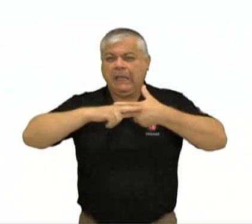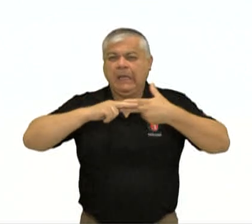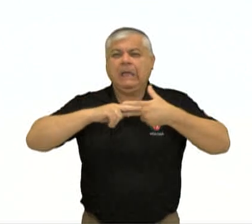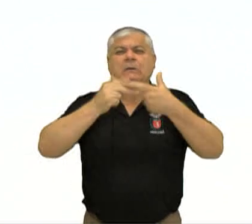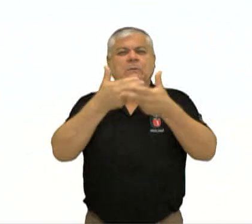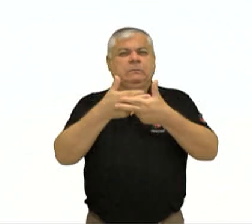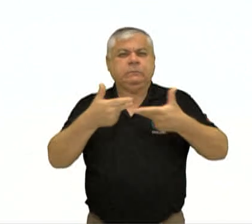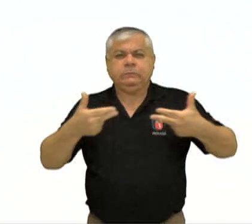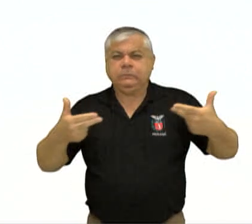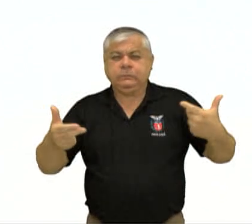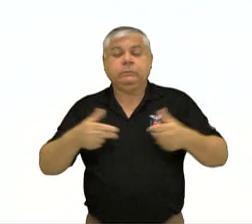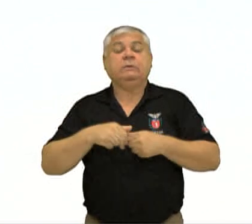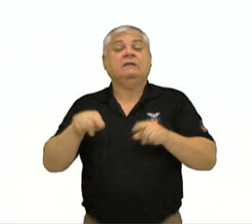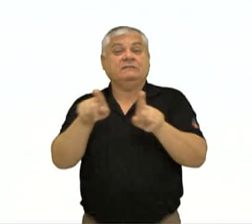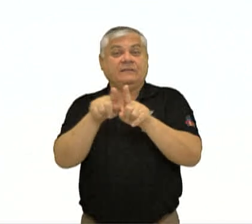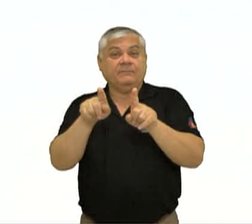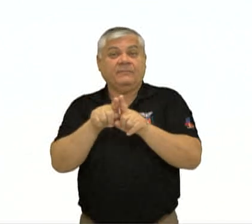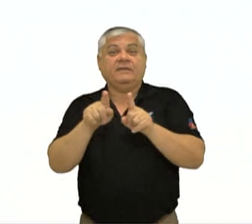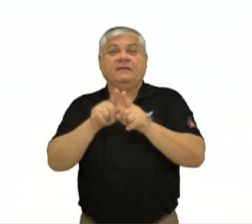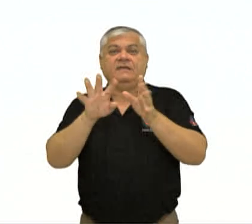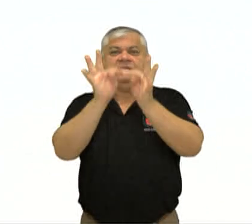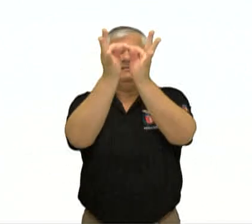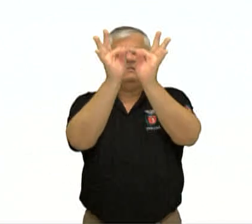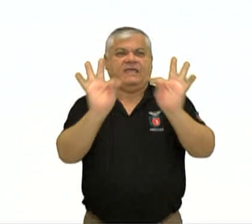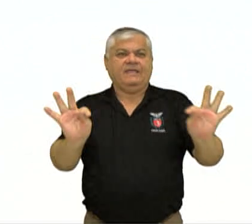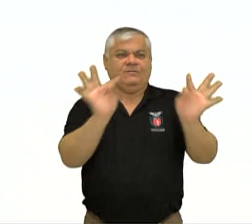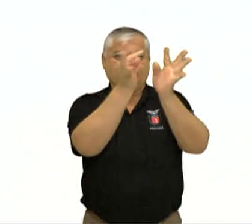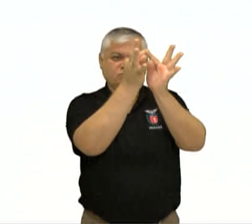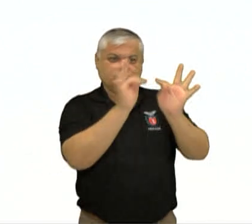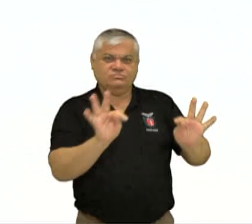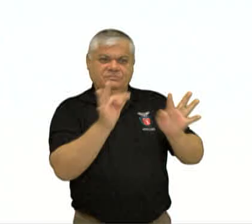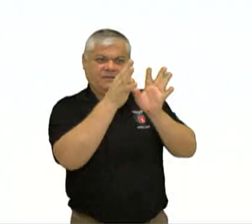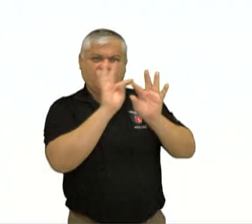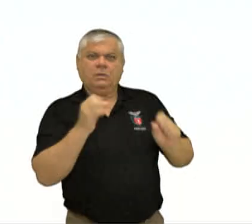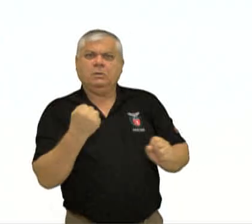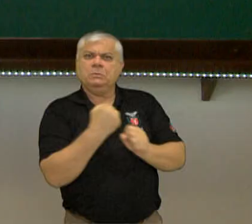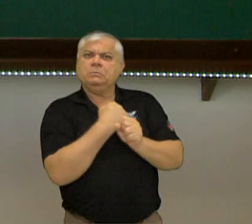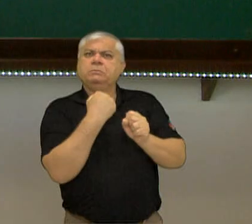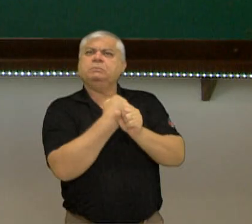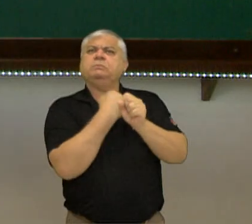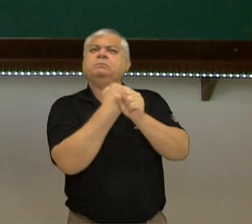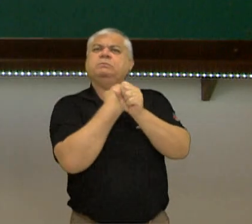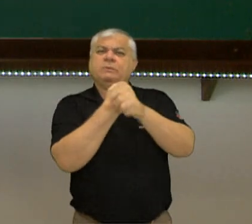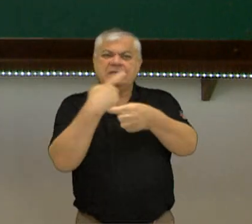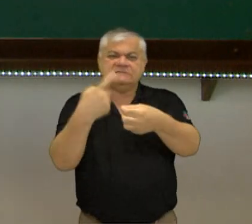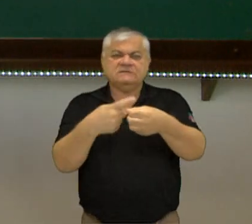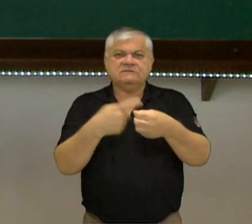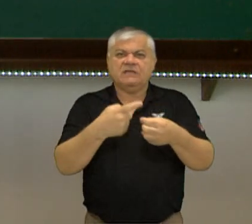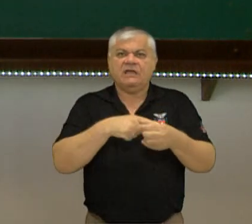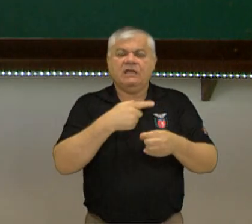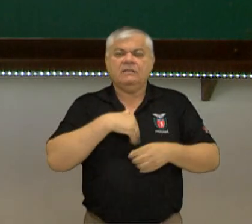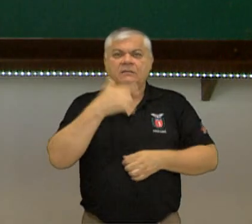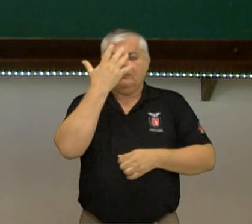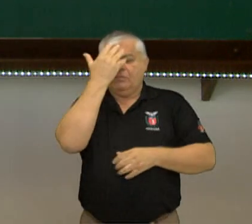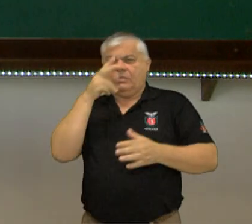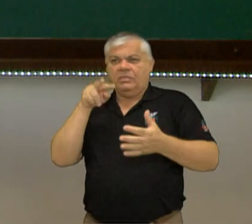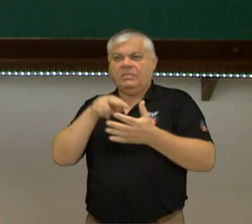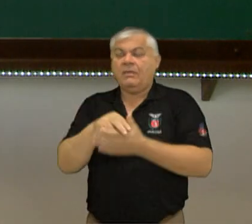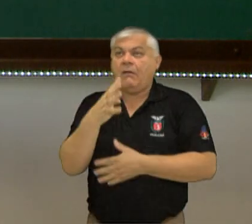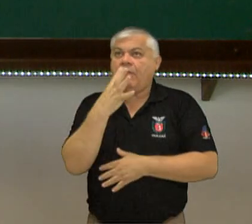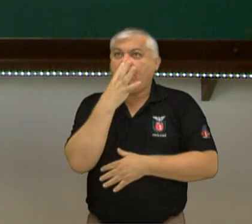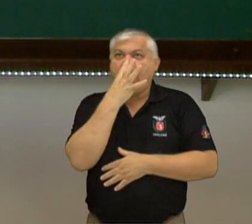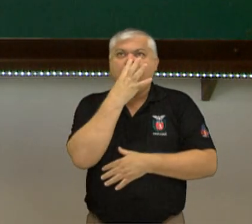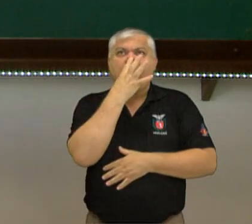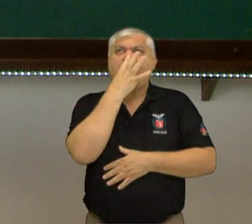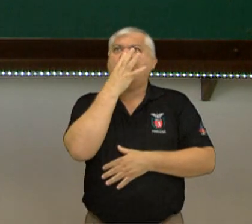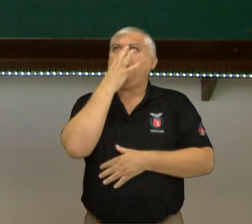grandes cidades e templos, né? As obras construídas pelos astecas impressionam pela sua